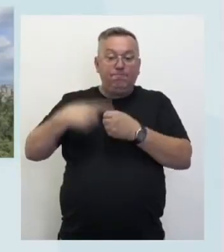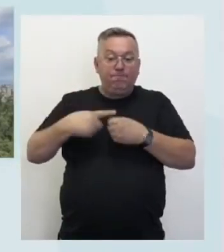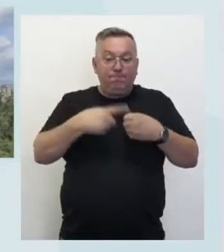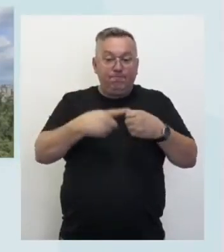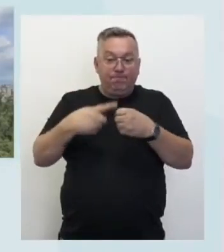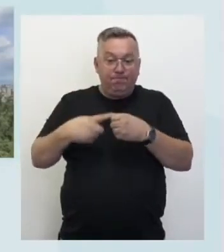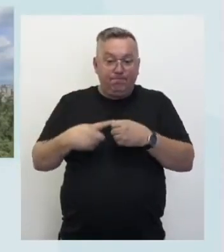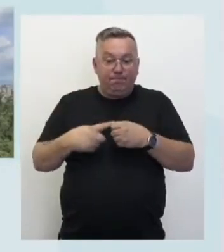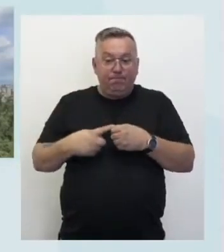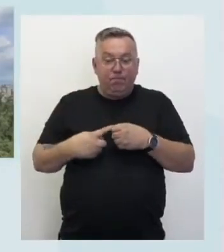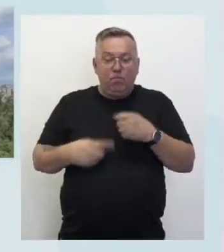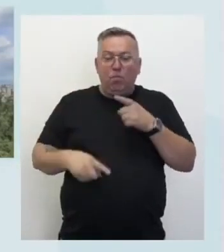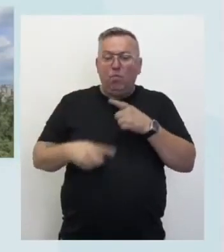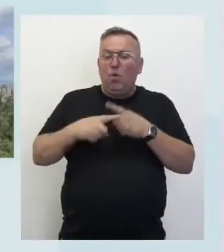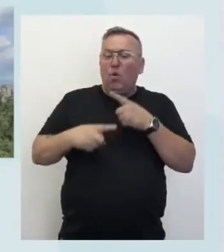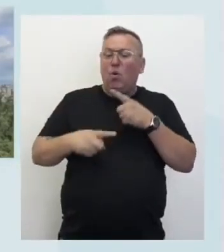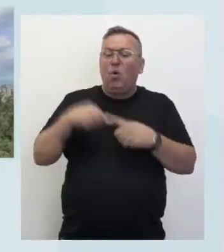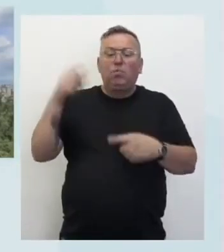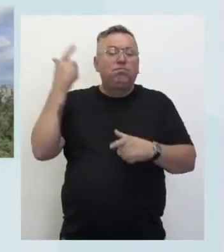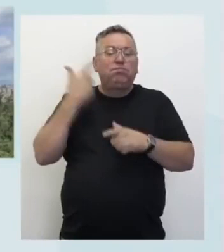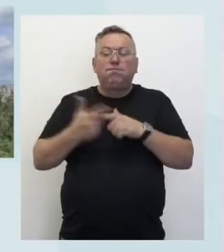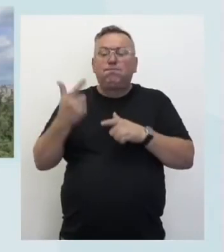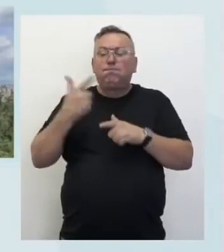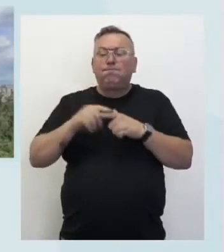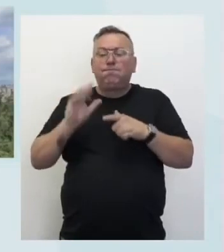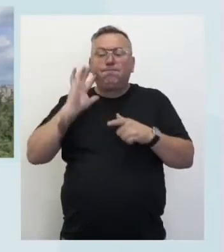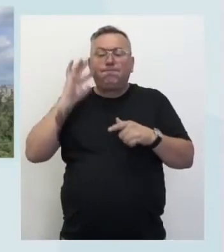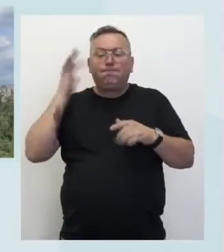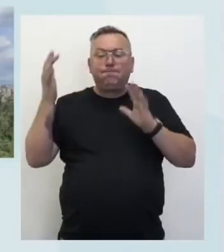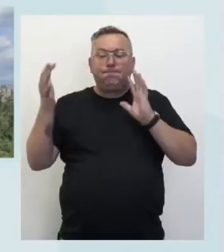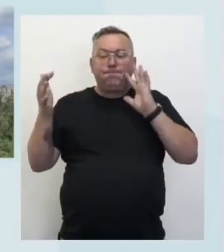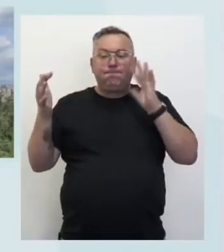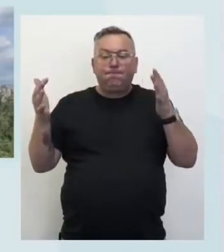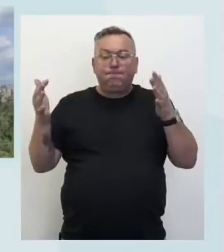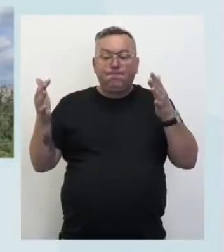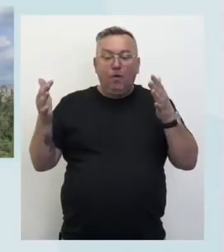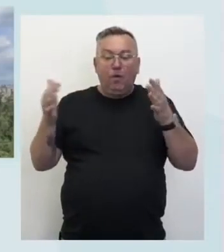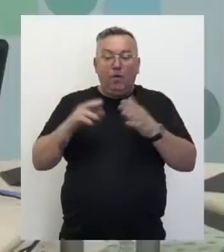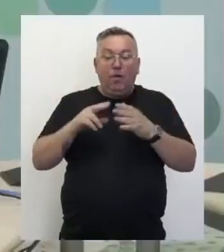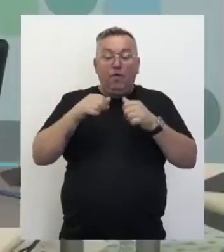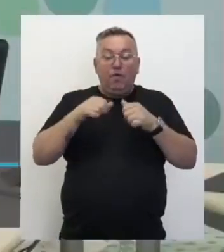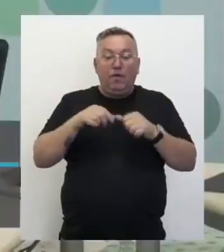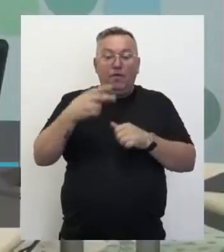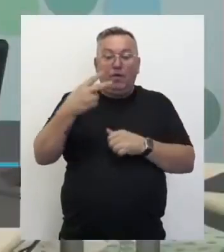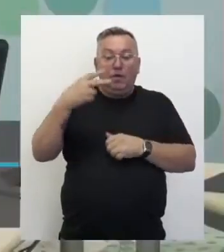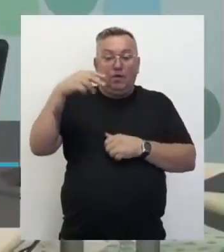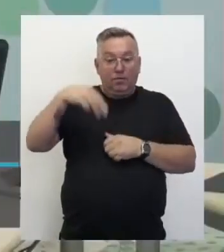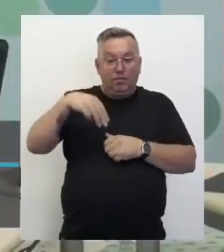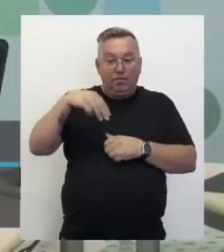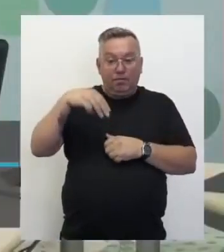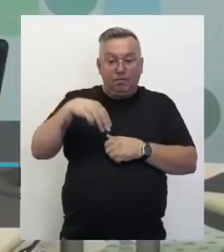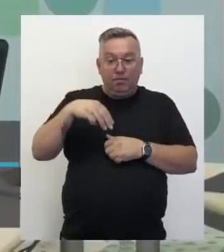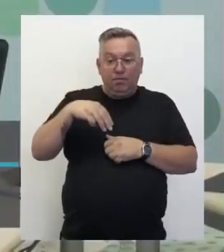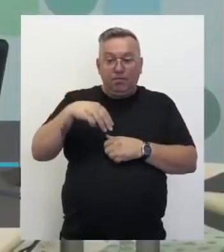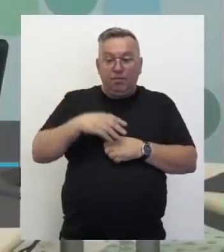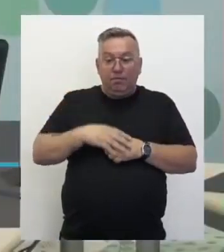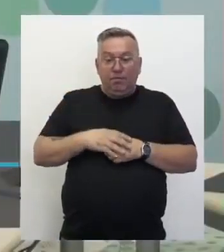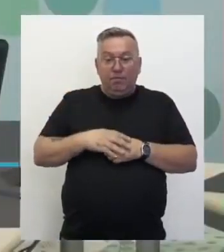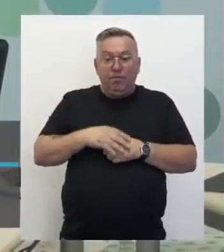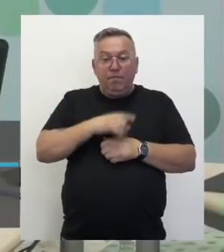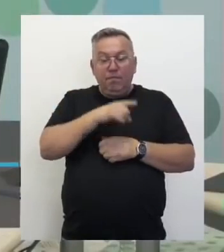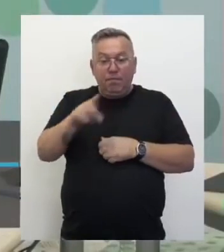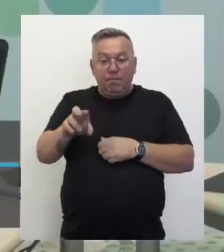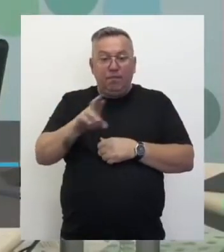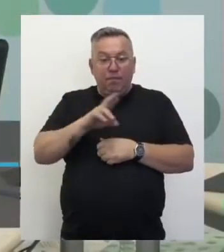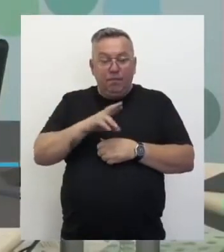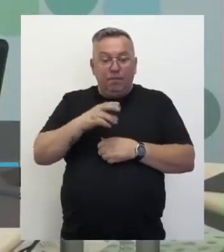cidades? Por que esses problemas ocorrem? Essa tela vai ficar para vocês por 2 minutos, tá? Vocês vão